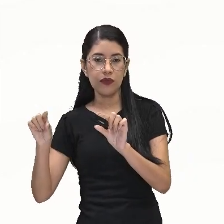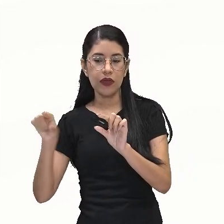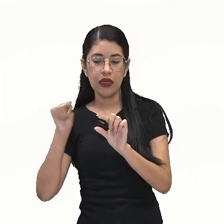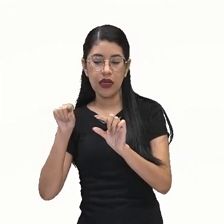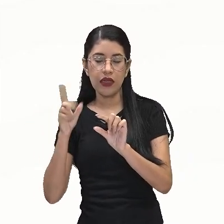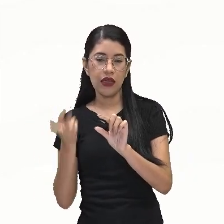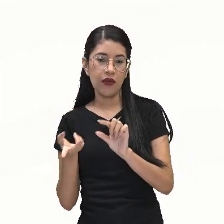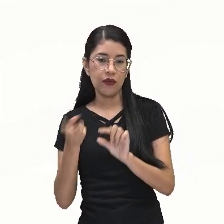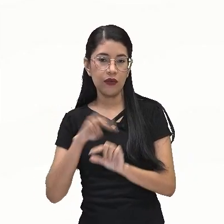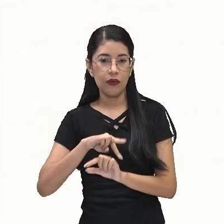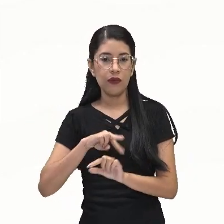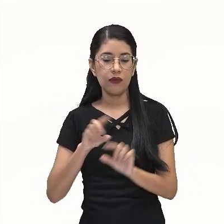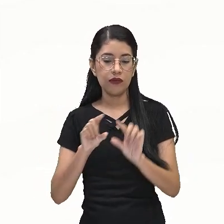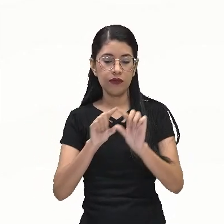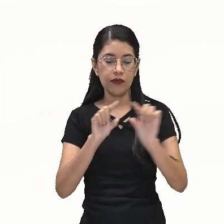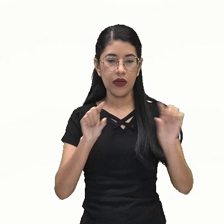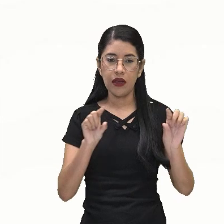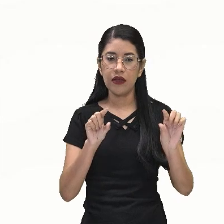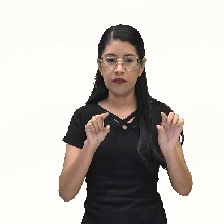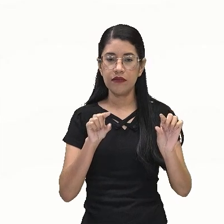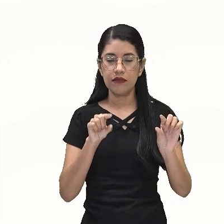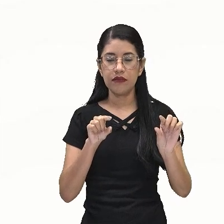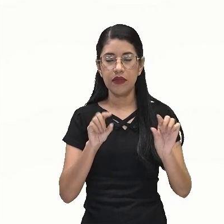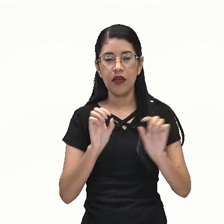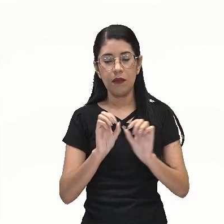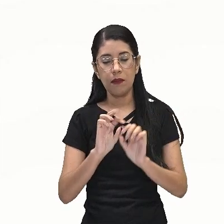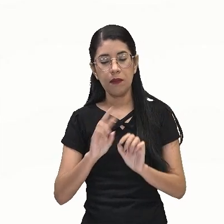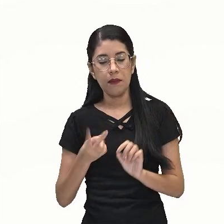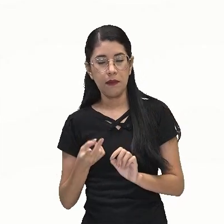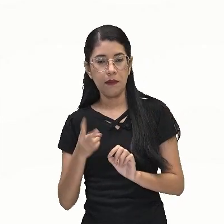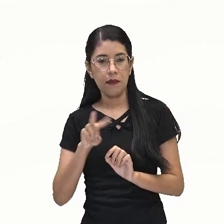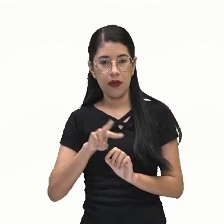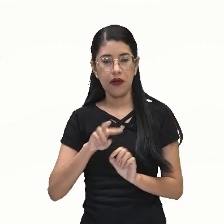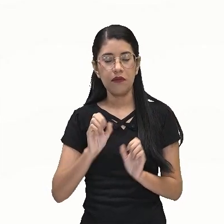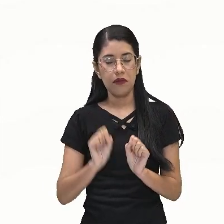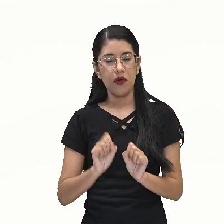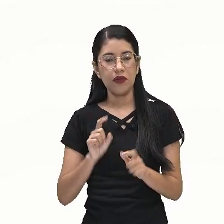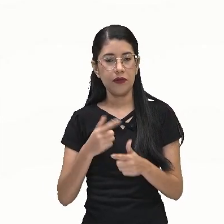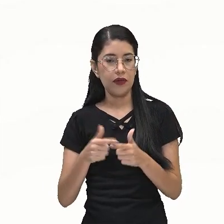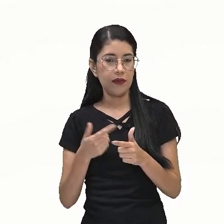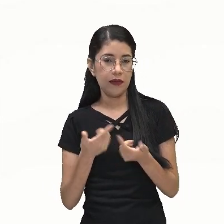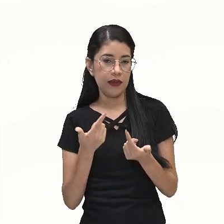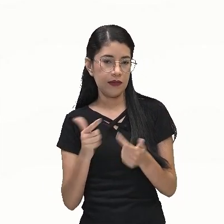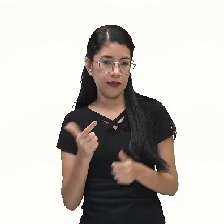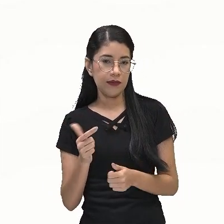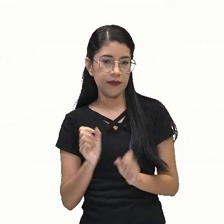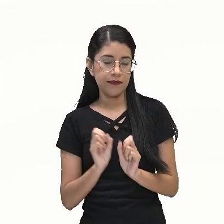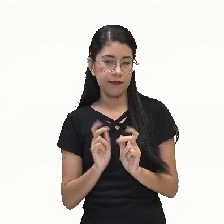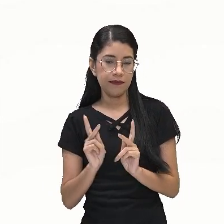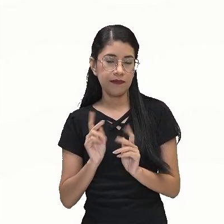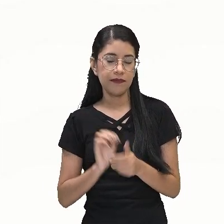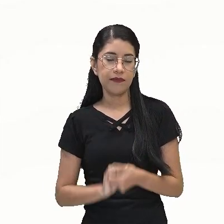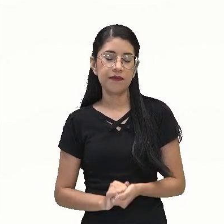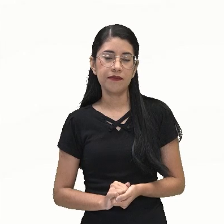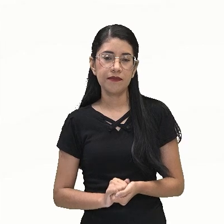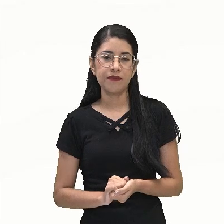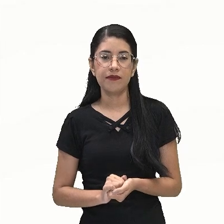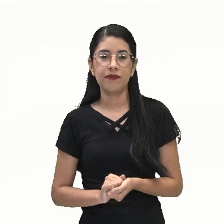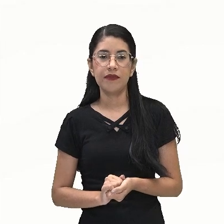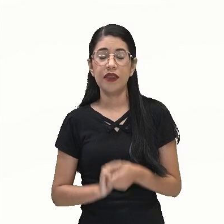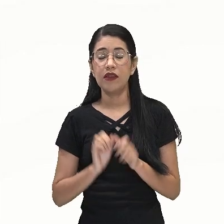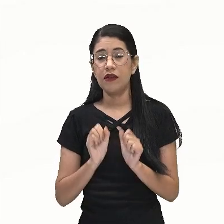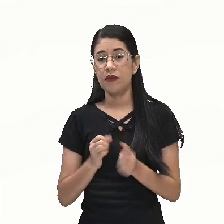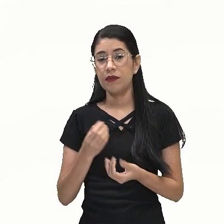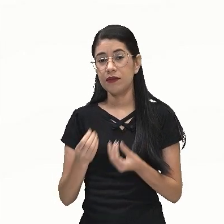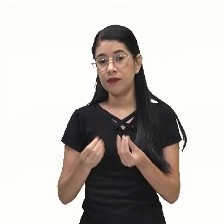primeira equação sendo a segunda. Isso não vai interferir no meu conjunto de solução. Então, eu